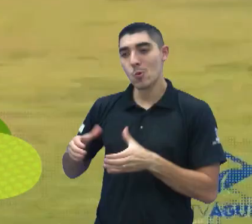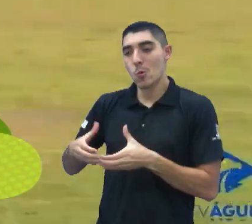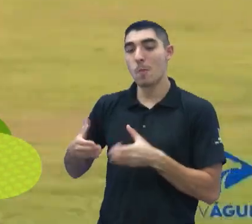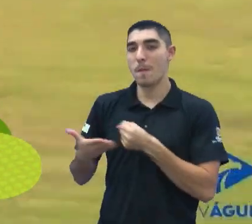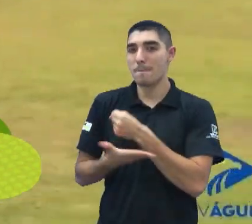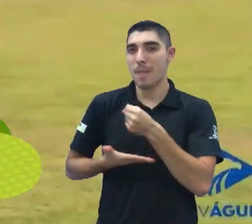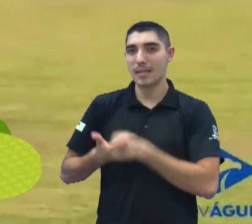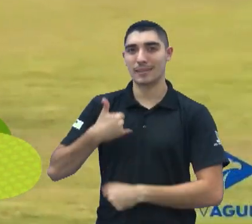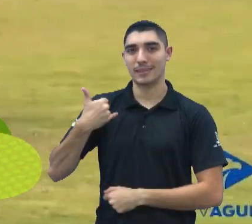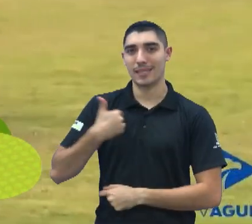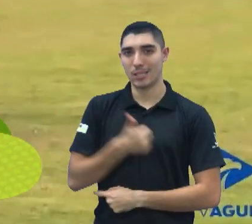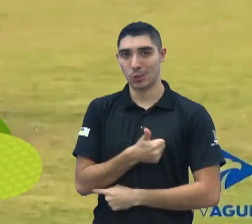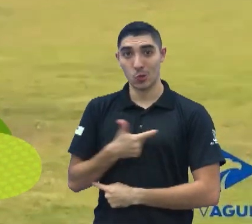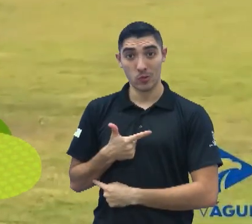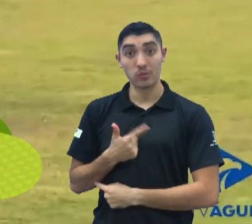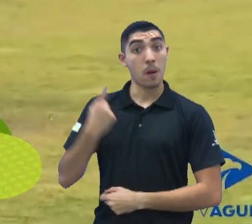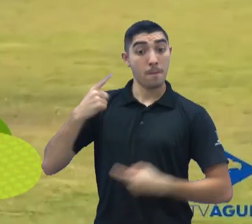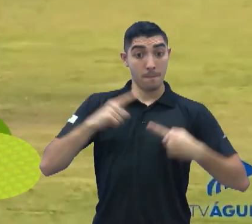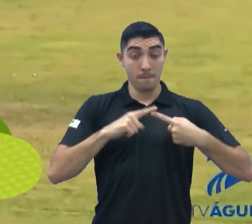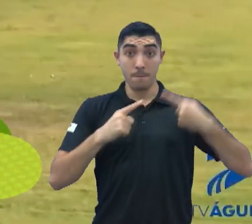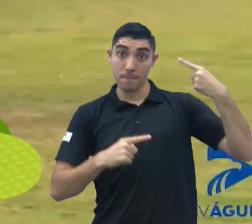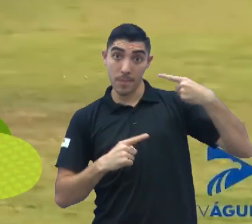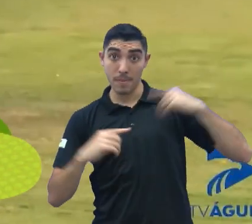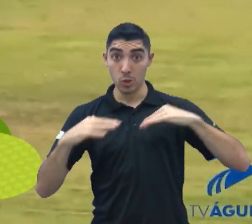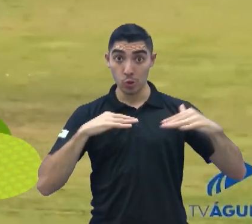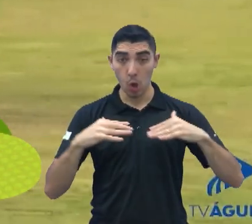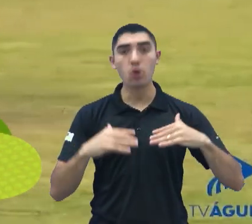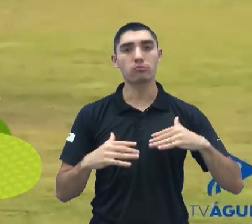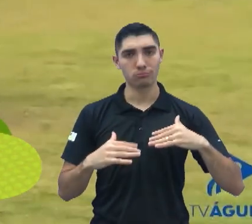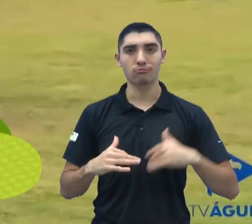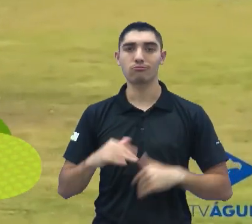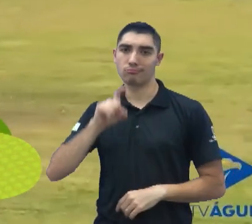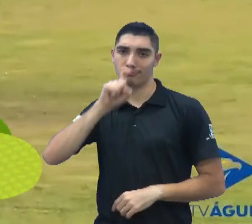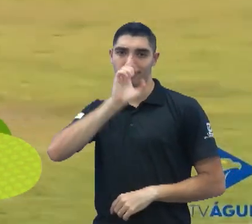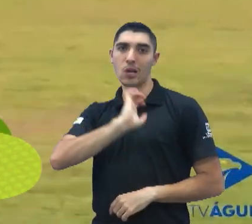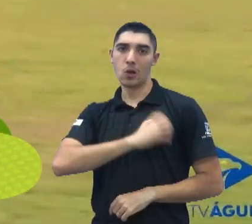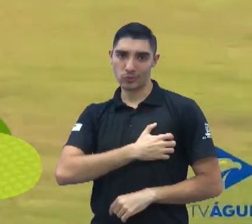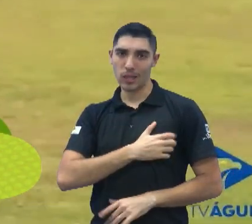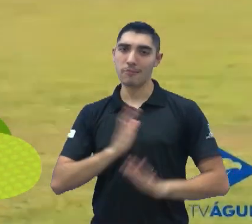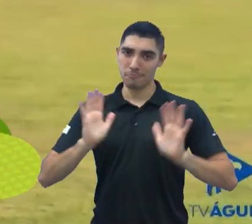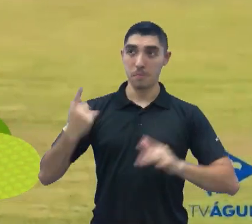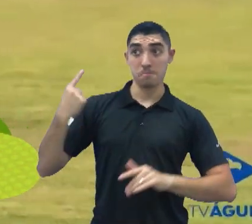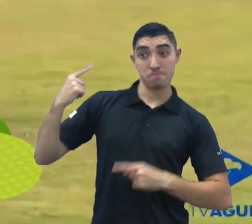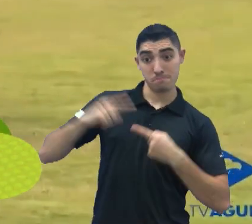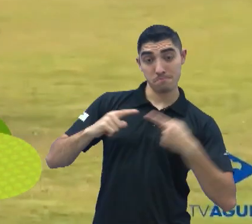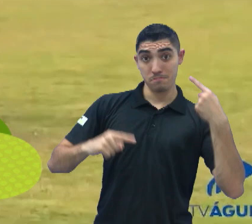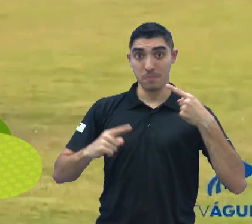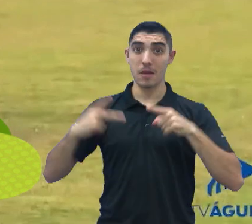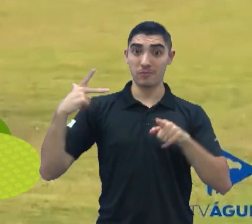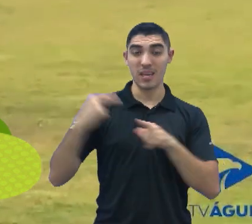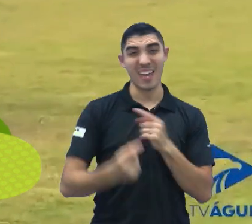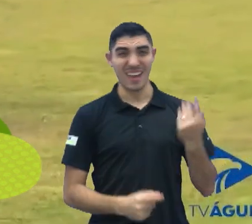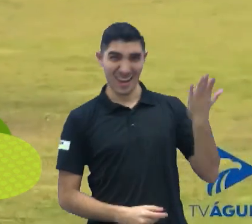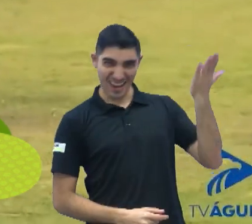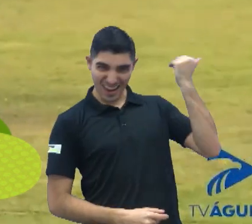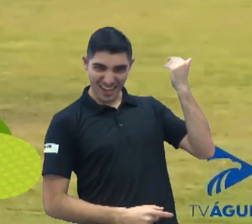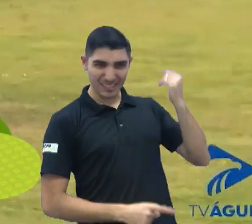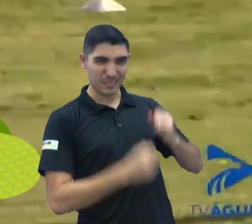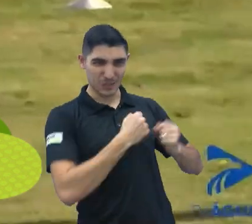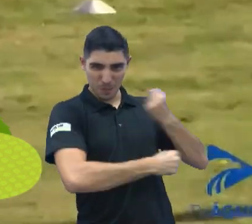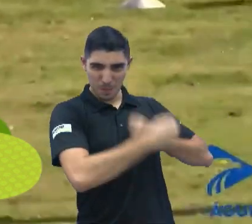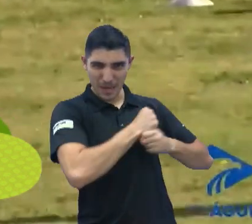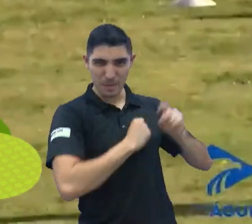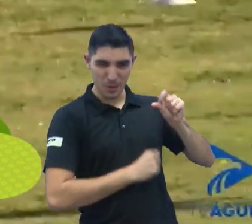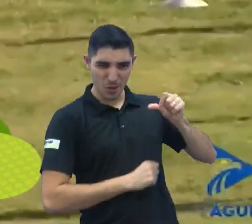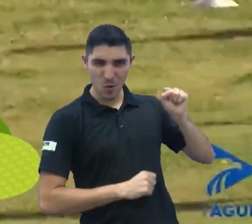Sub-12. A primeira parte desse duelo já foi, e se lá atrás o jogo de ida deu tricolor, agora melhor para